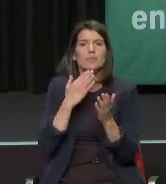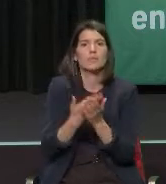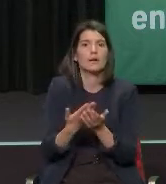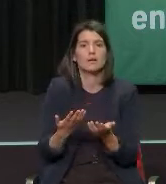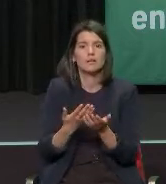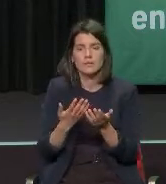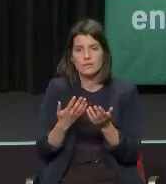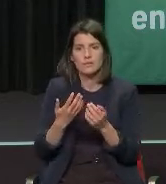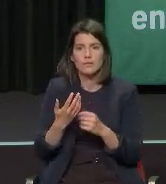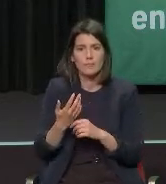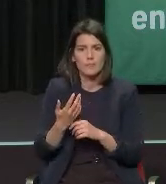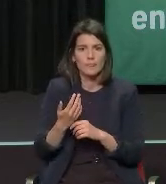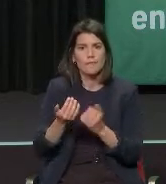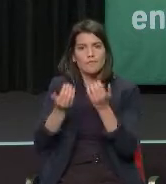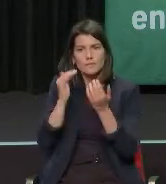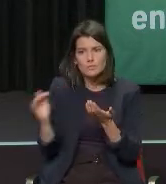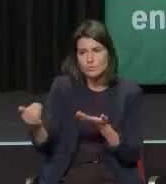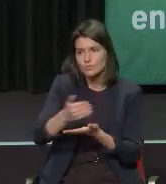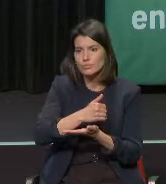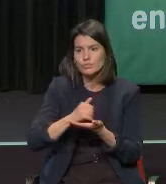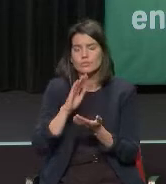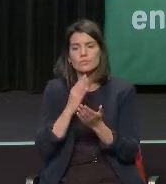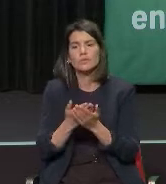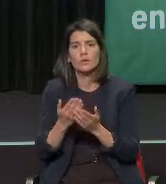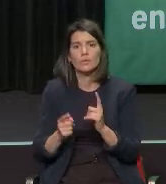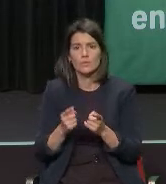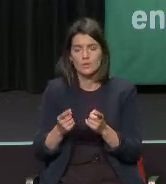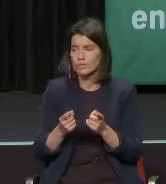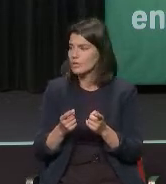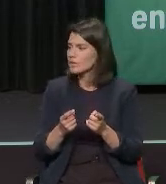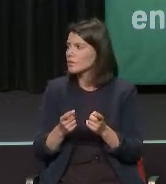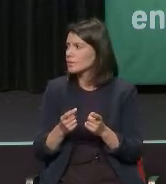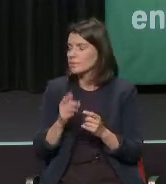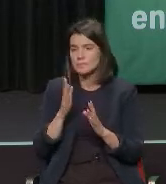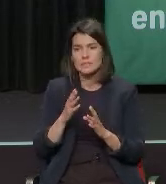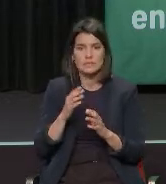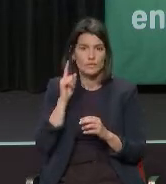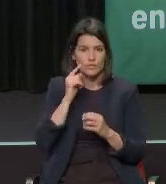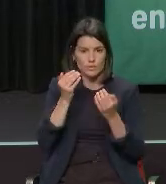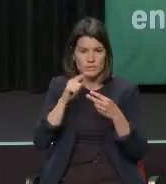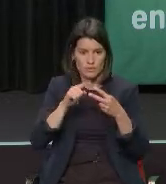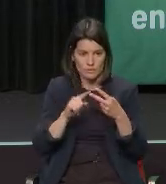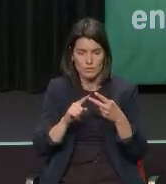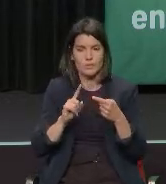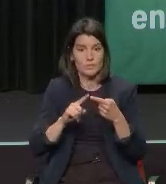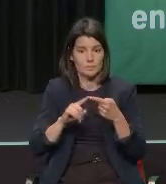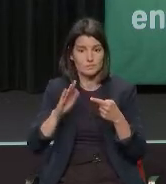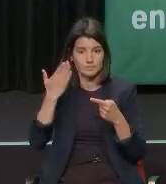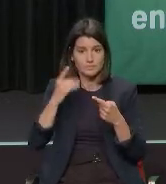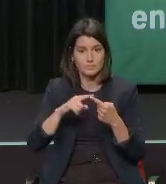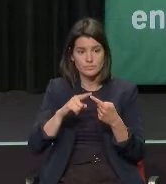impactos práticos, os benefícios para fazer uso desta informação, considerando dois factos. Em primeiro